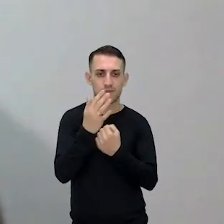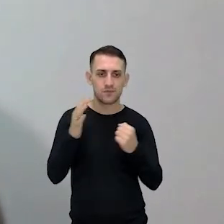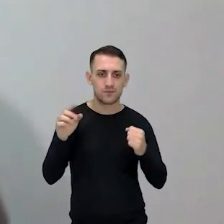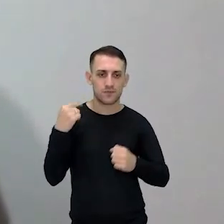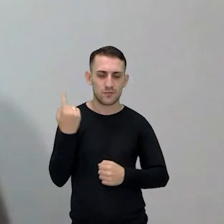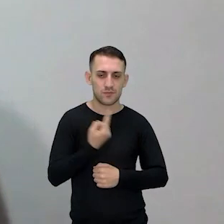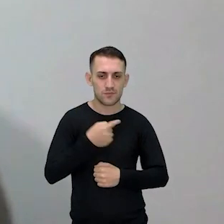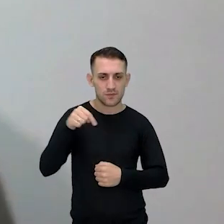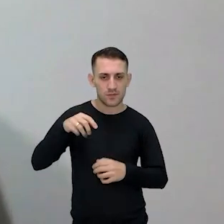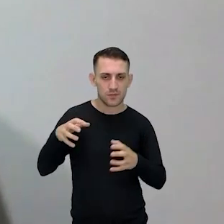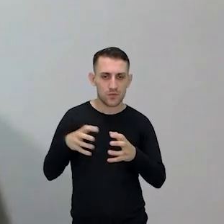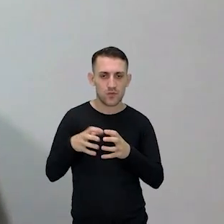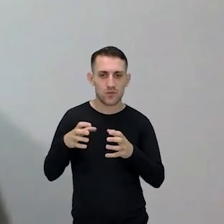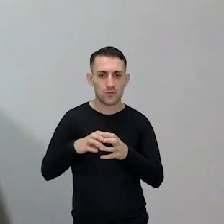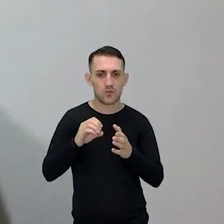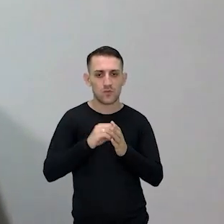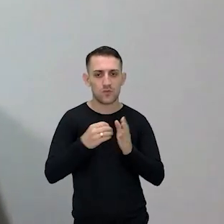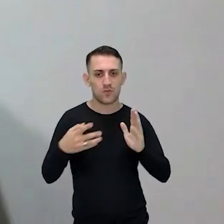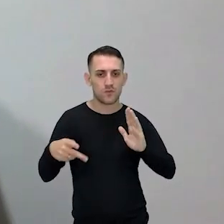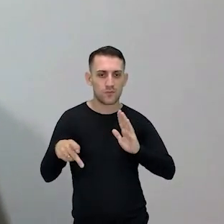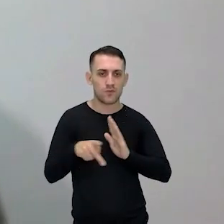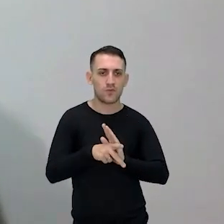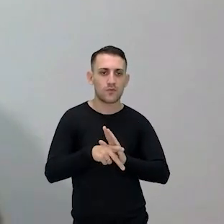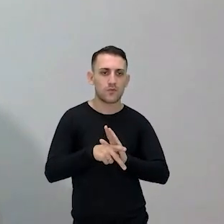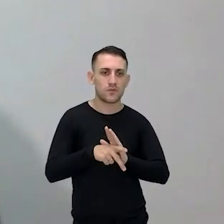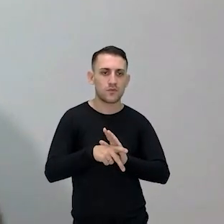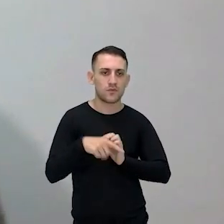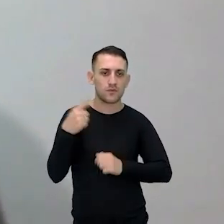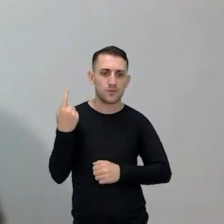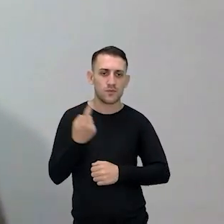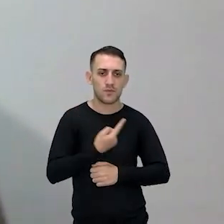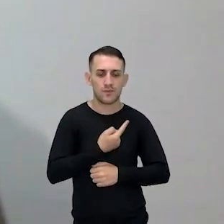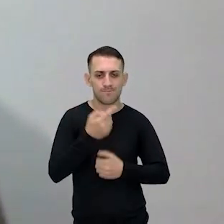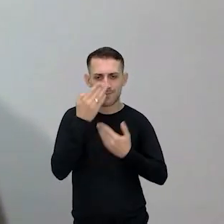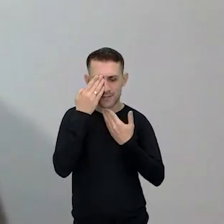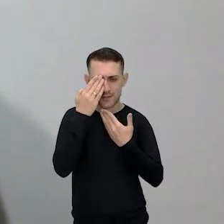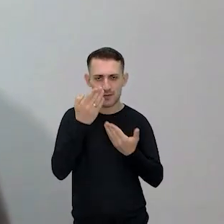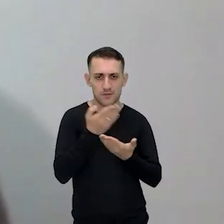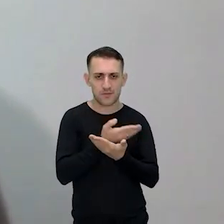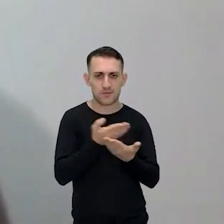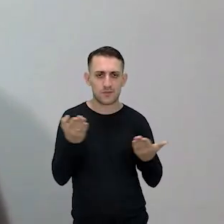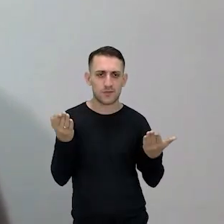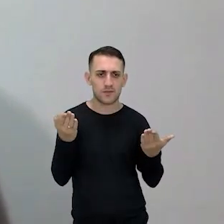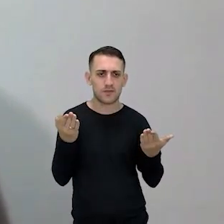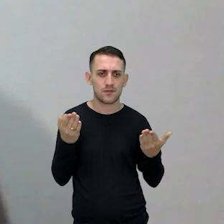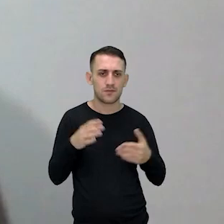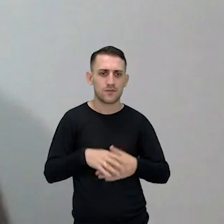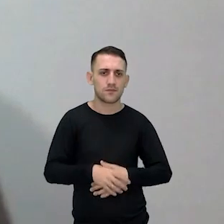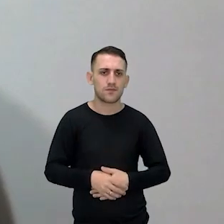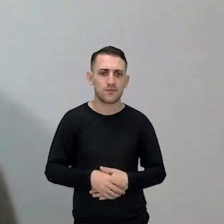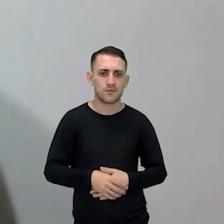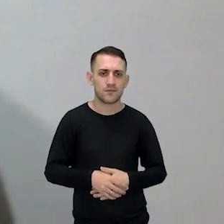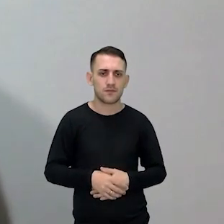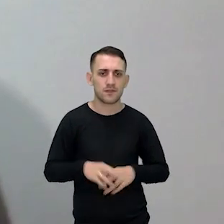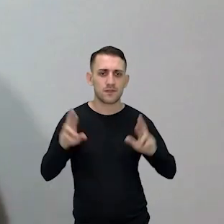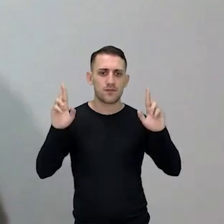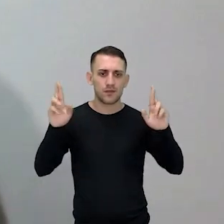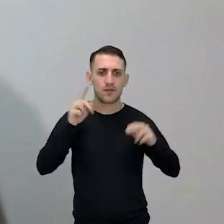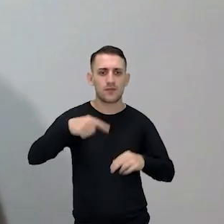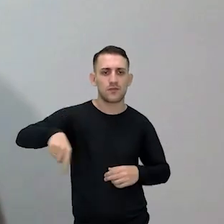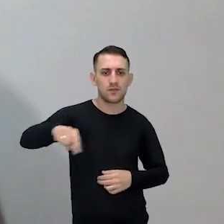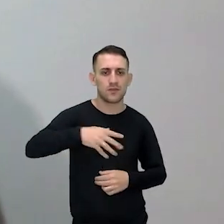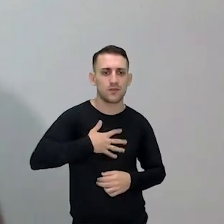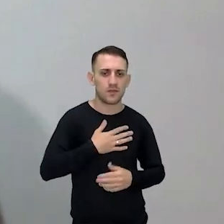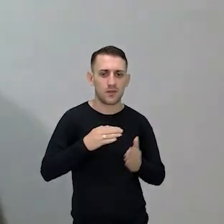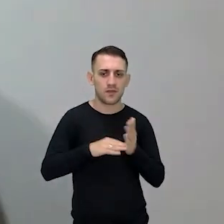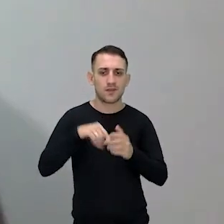nossa equipe curricular de Ciências da Natureza, deixo um grande agradecimento a vocês e espero que tenham gostado.